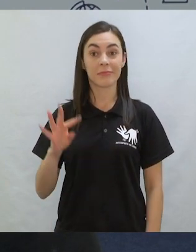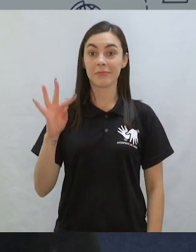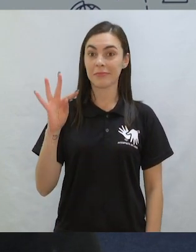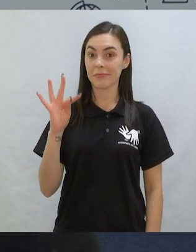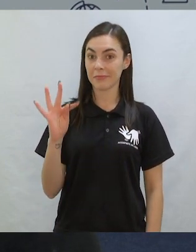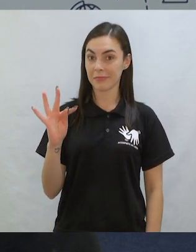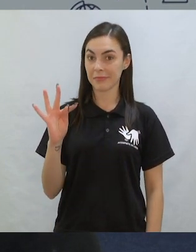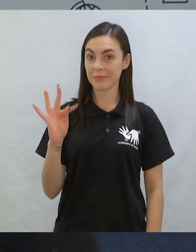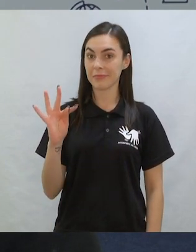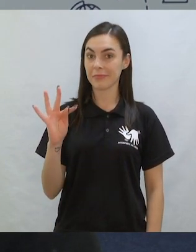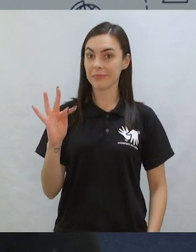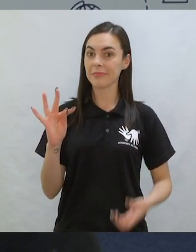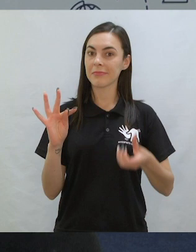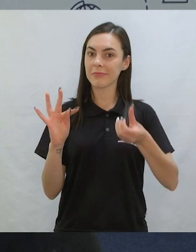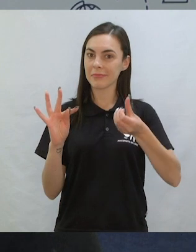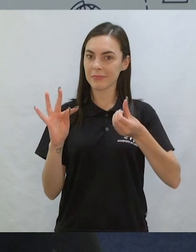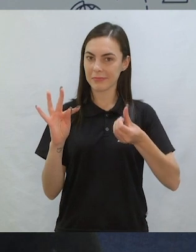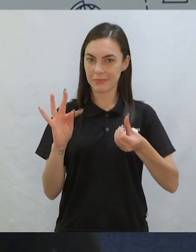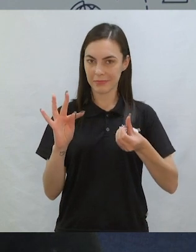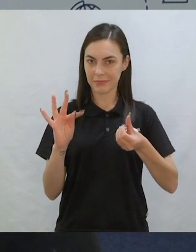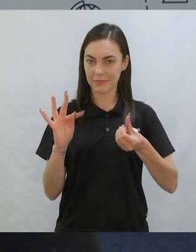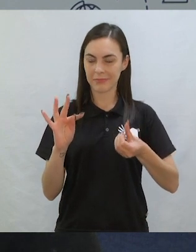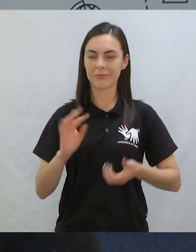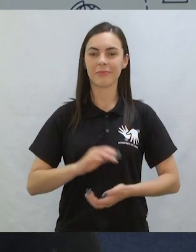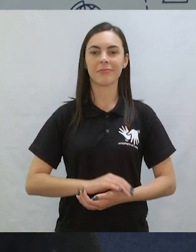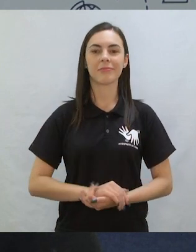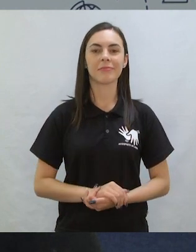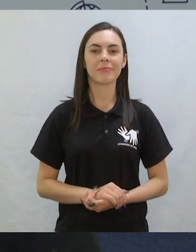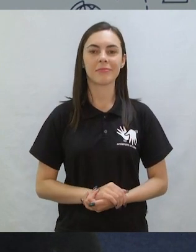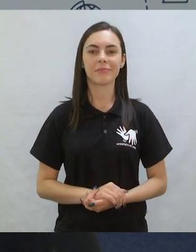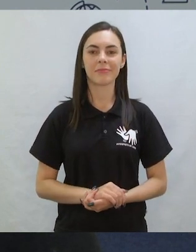Olha aqui. Essa letra que é a número